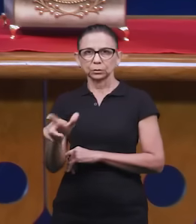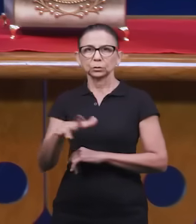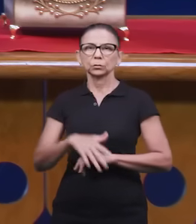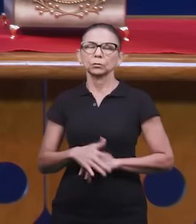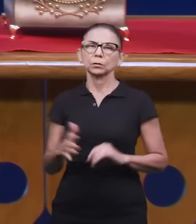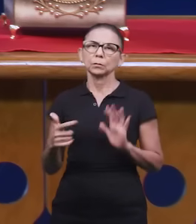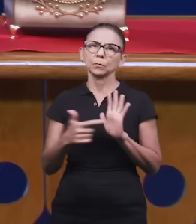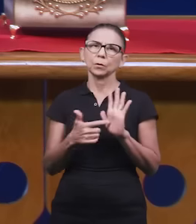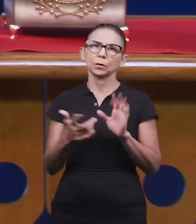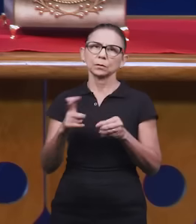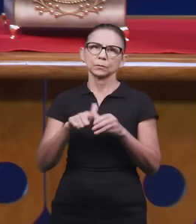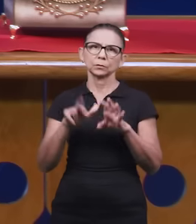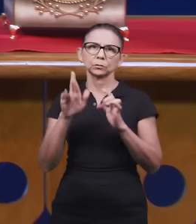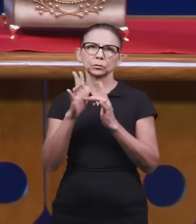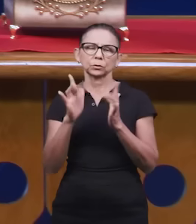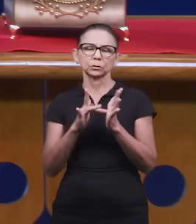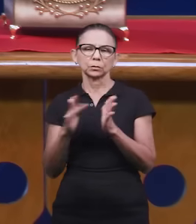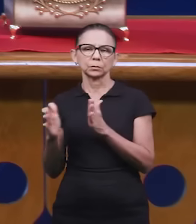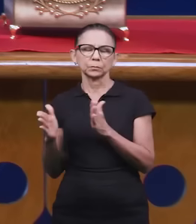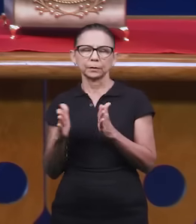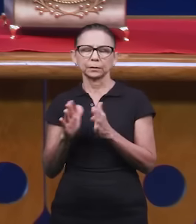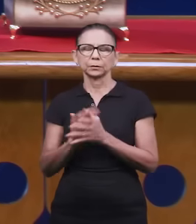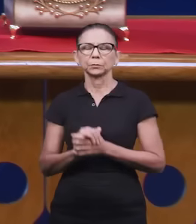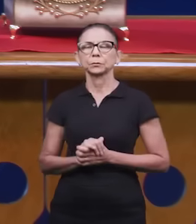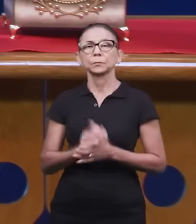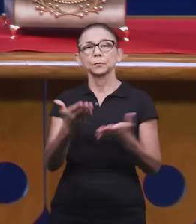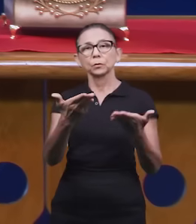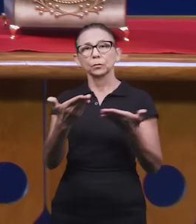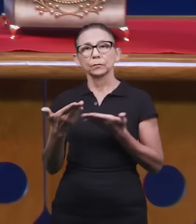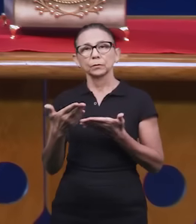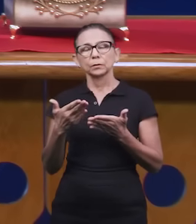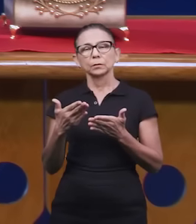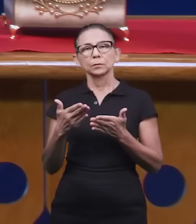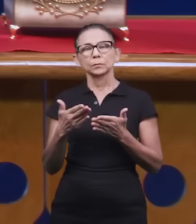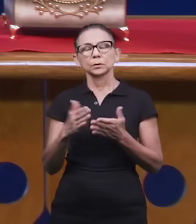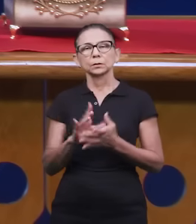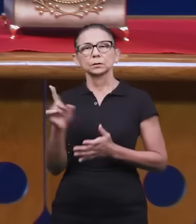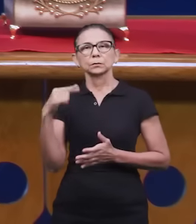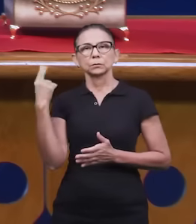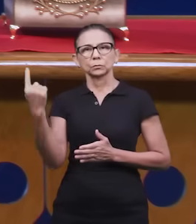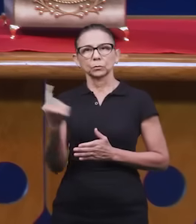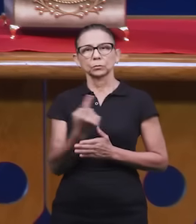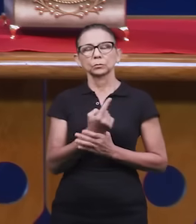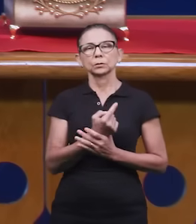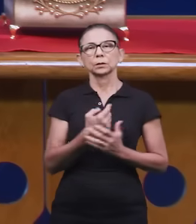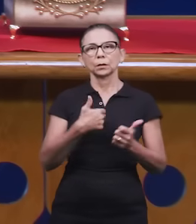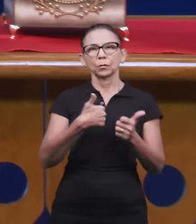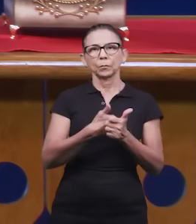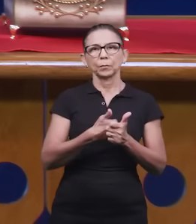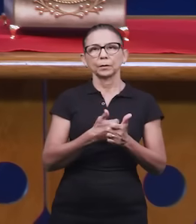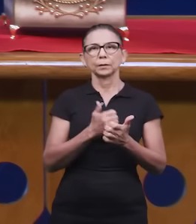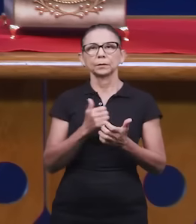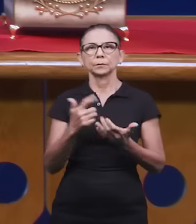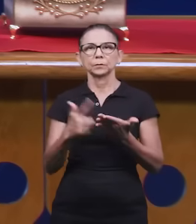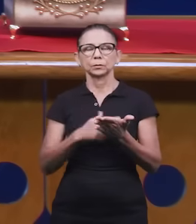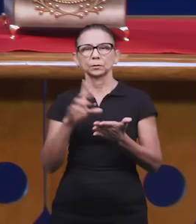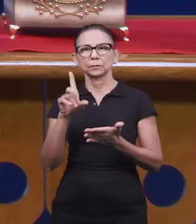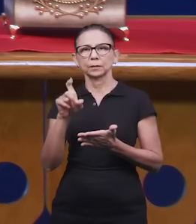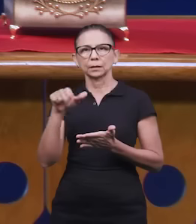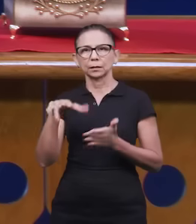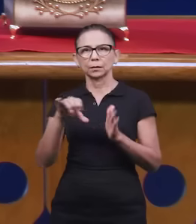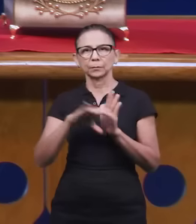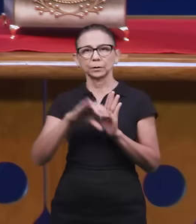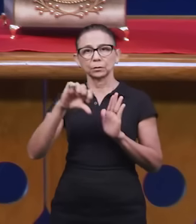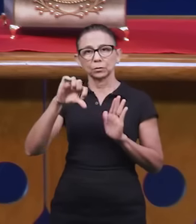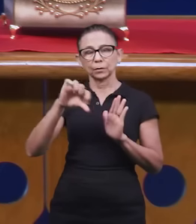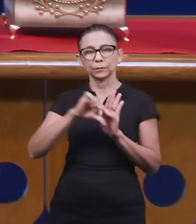acerca do tempo da volta do Senhor Jesus. Convidamos a todos que leiam conosco no livro do profeta